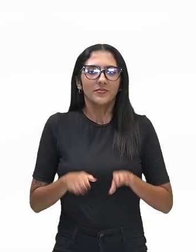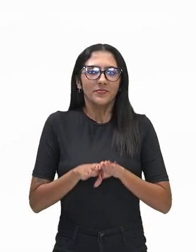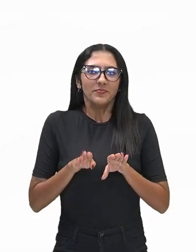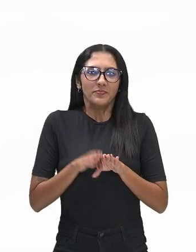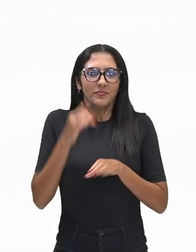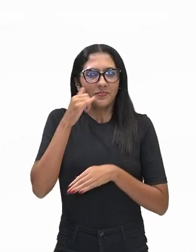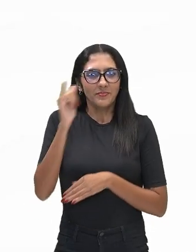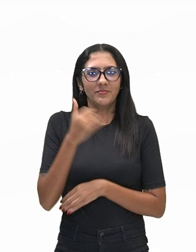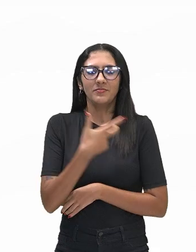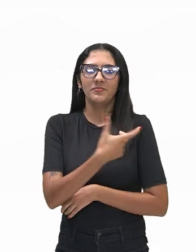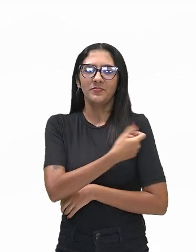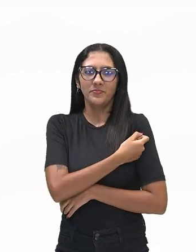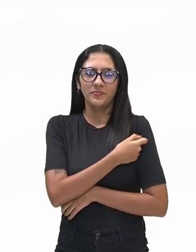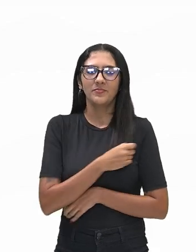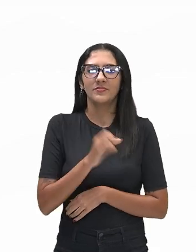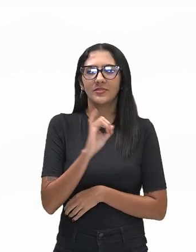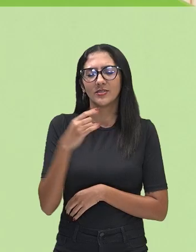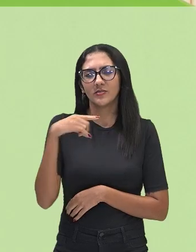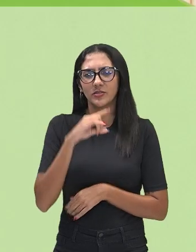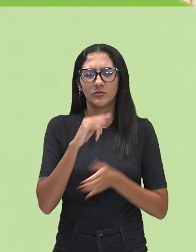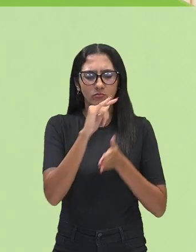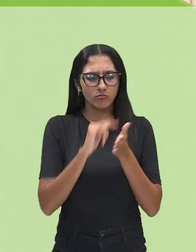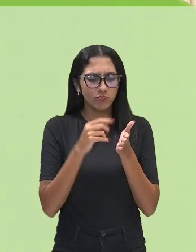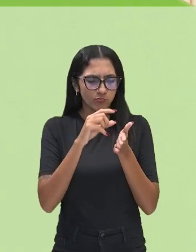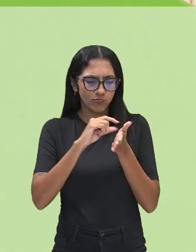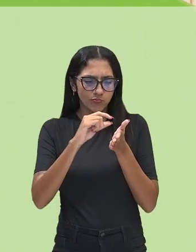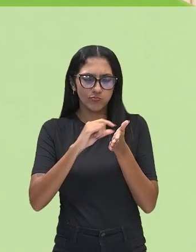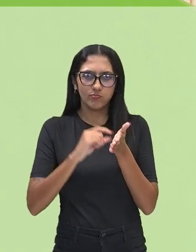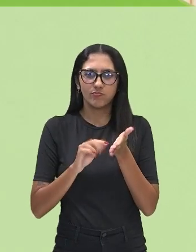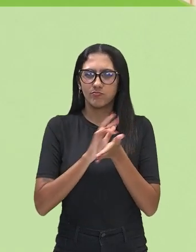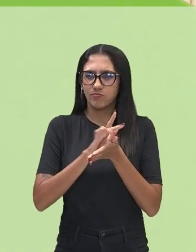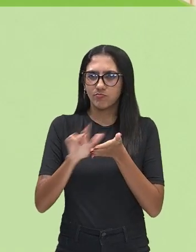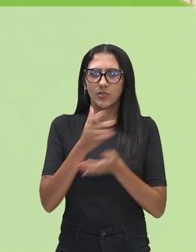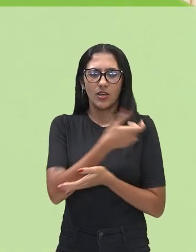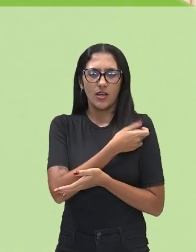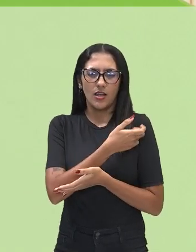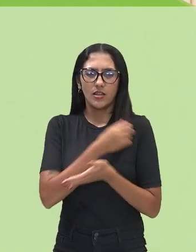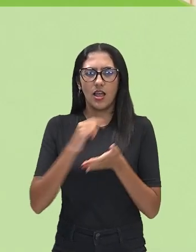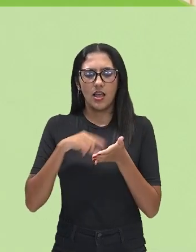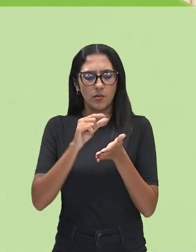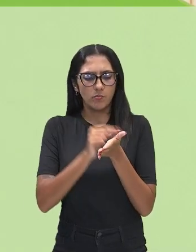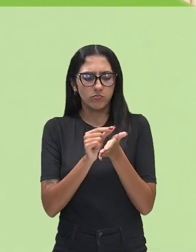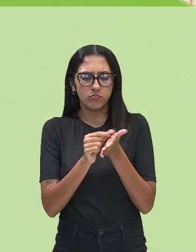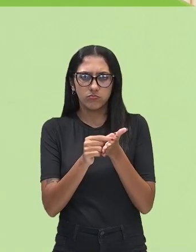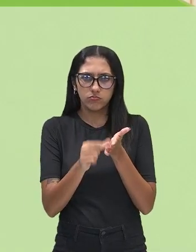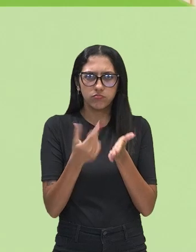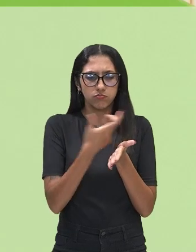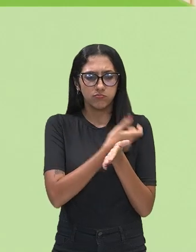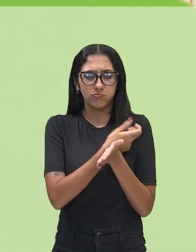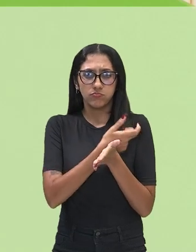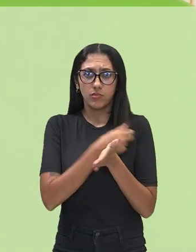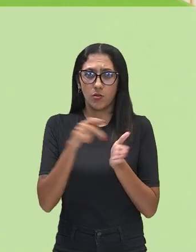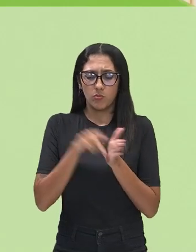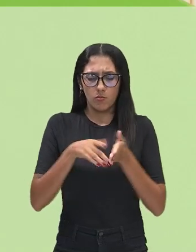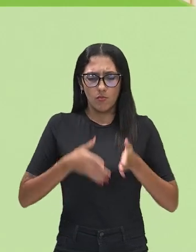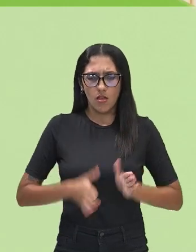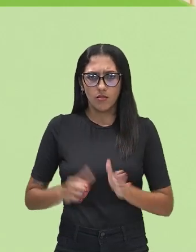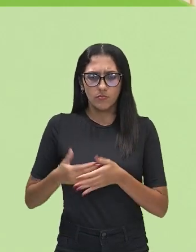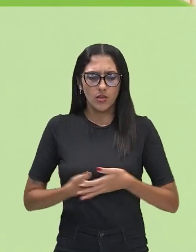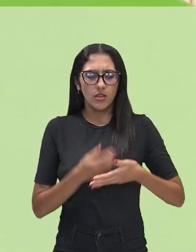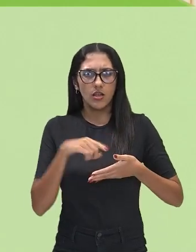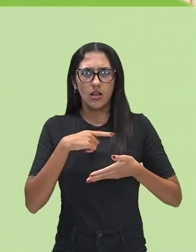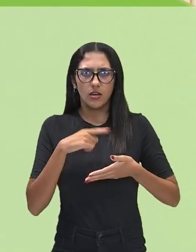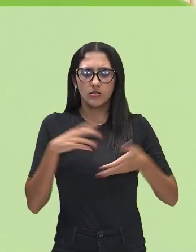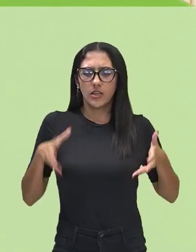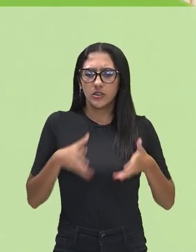desde criança, de bebê, né? Quando nasce, é porque essas vacinas vão estimular ali a produção de